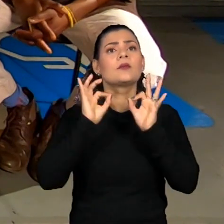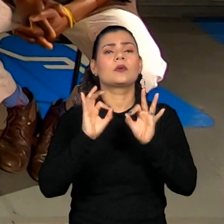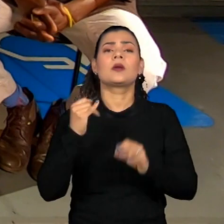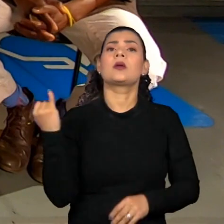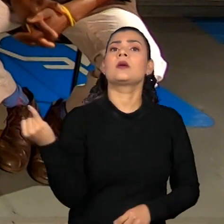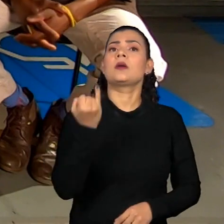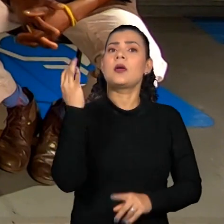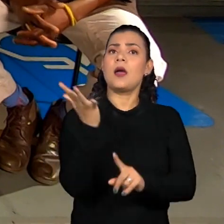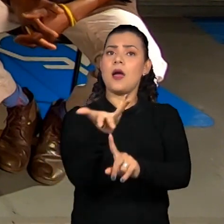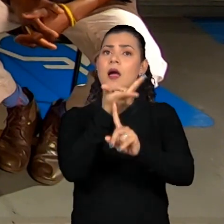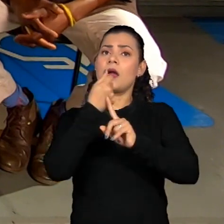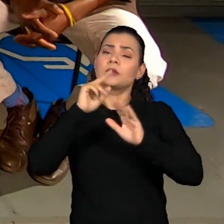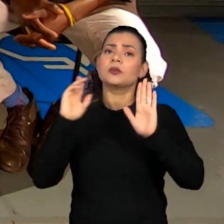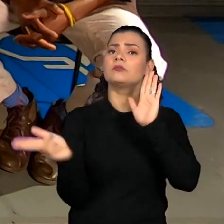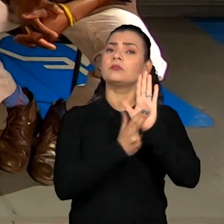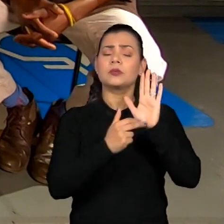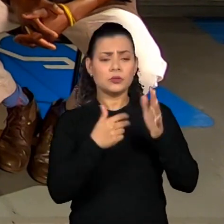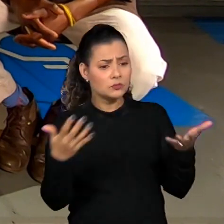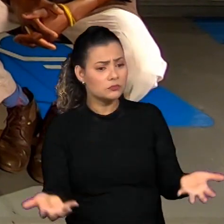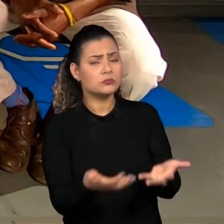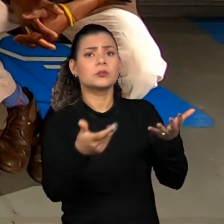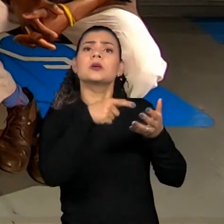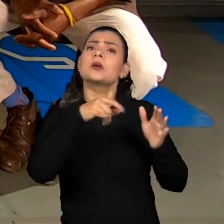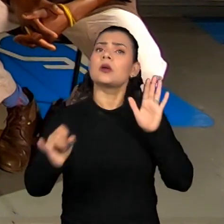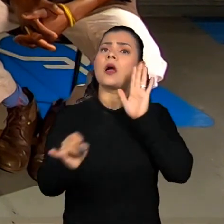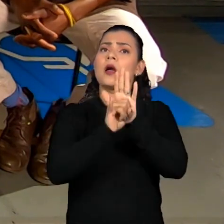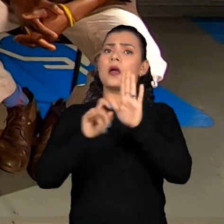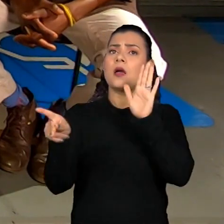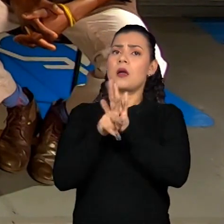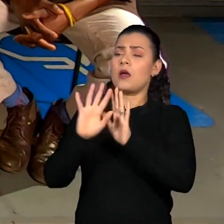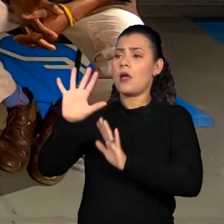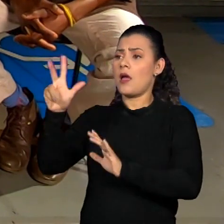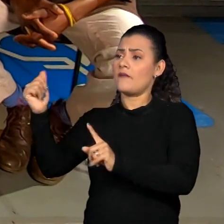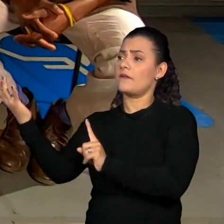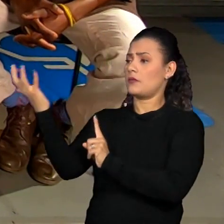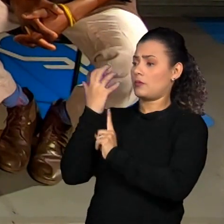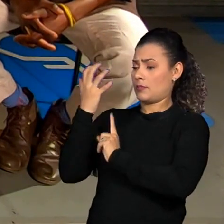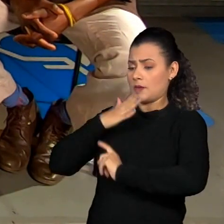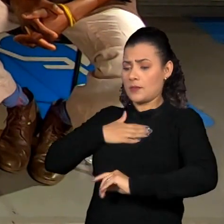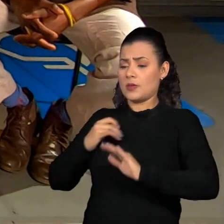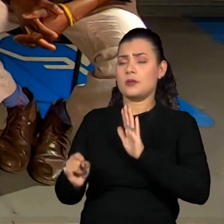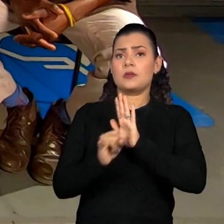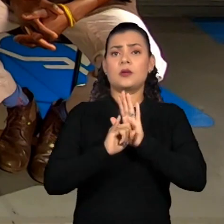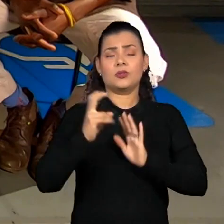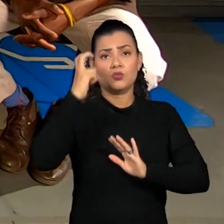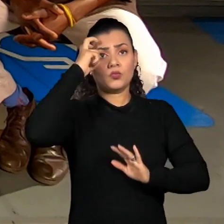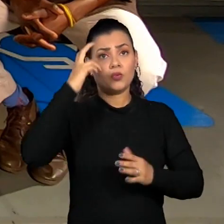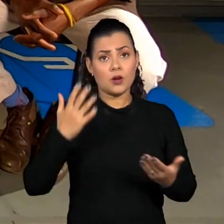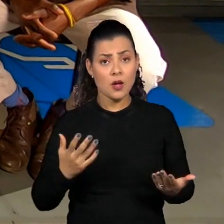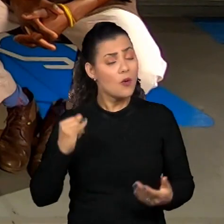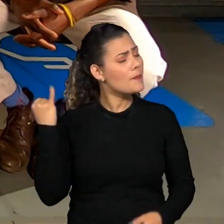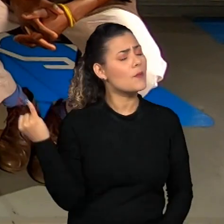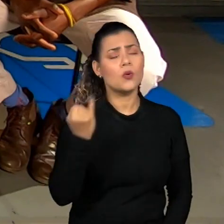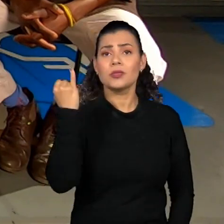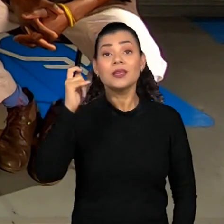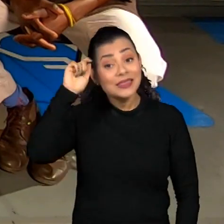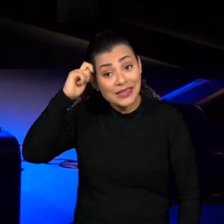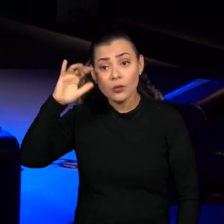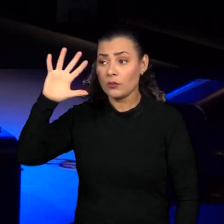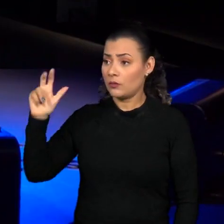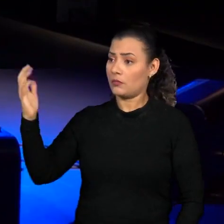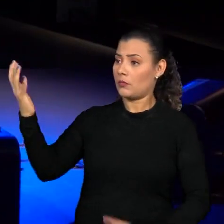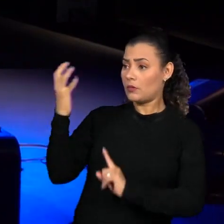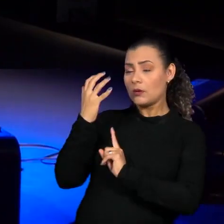cultura, dessa arte e reconhecer que as digitais africanas na formação da nossa identidade cultural é fundamental para compreender o